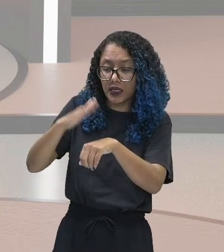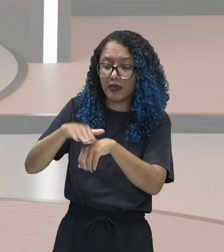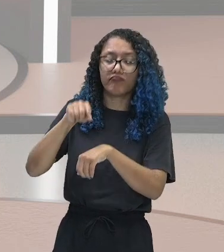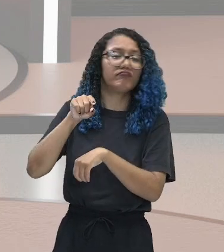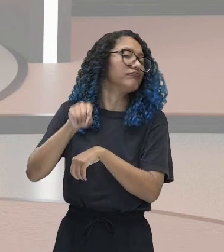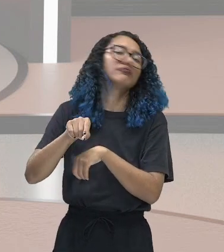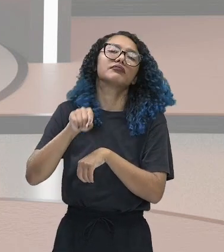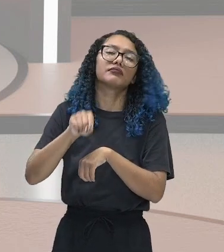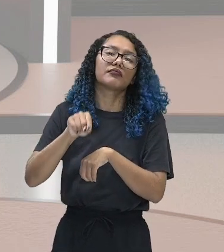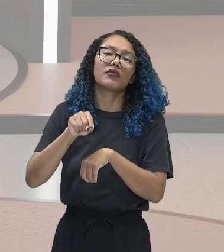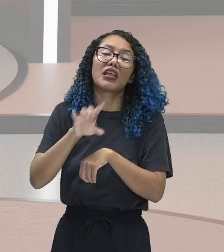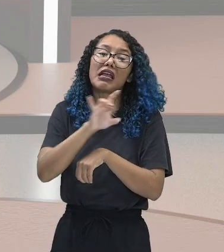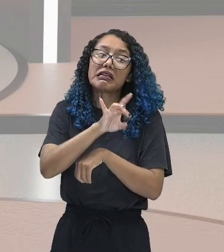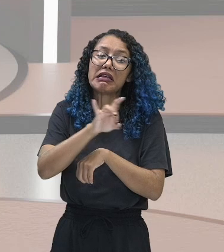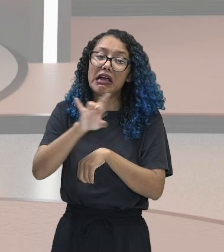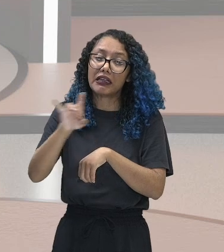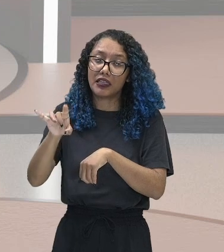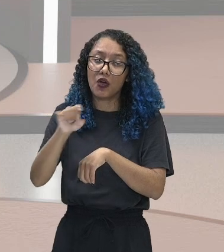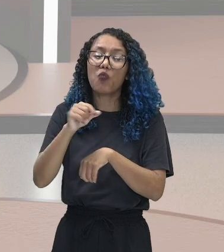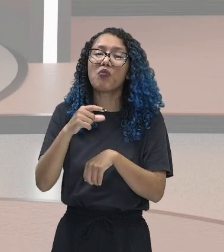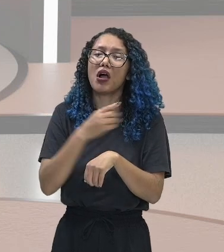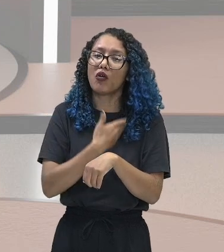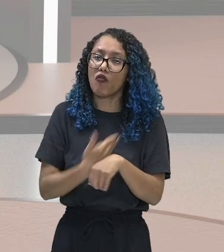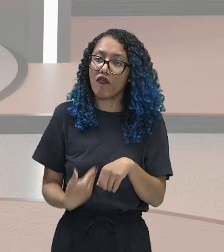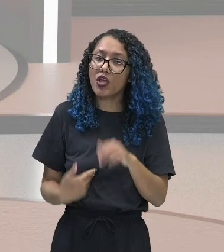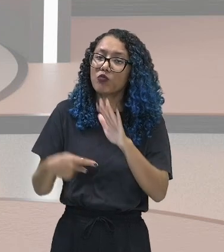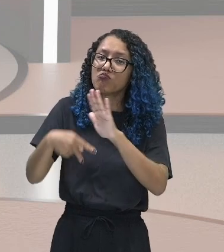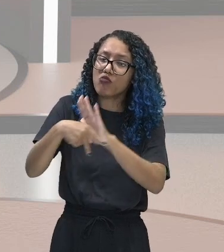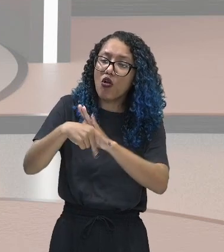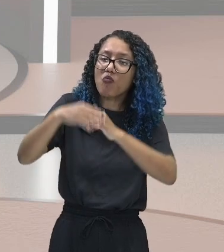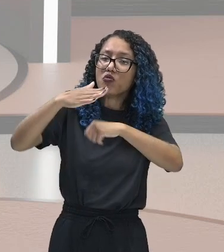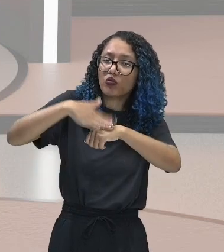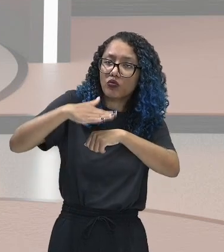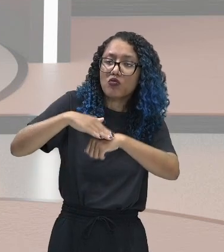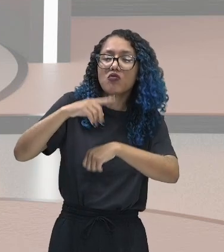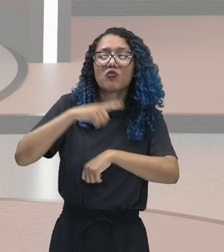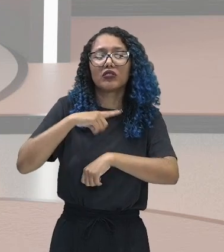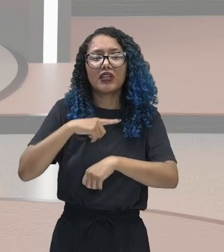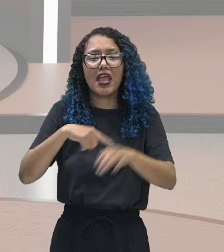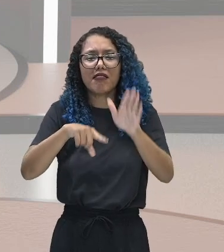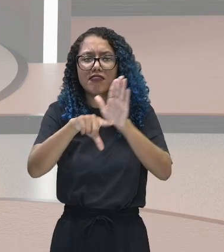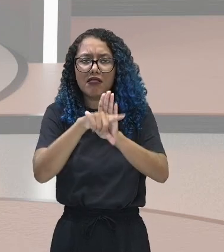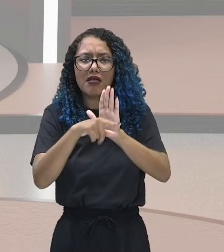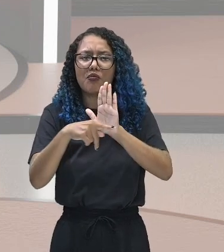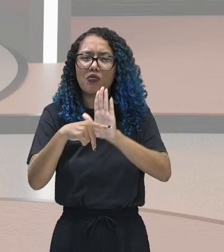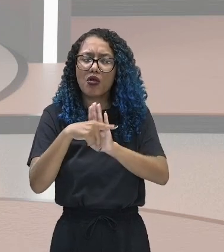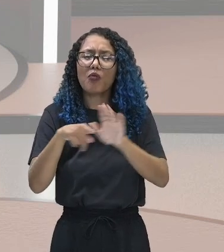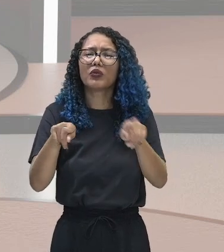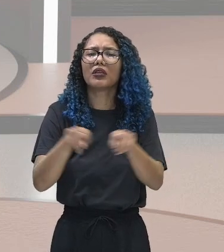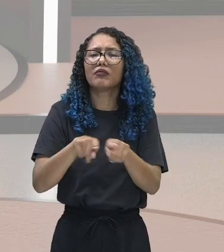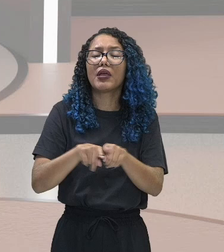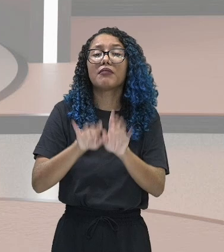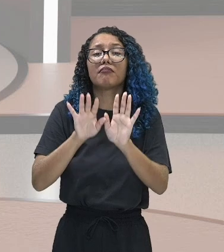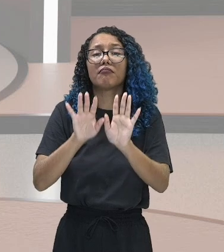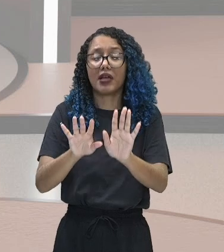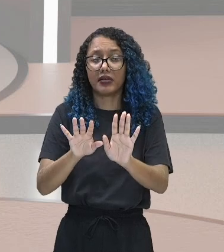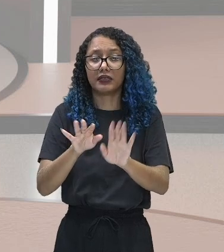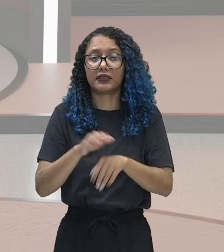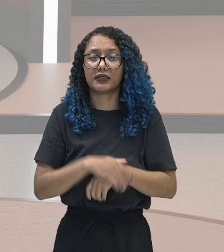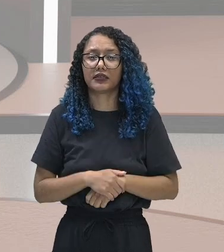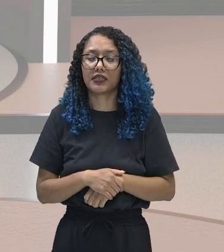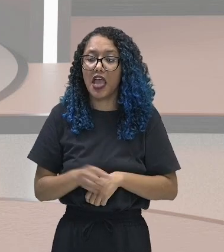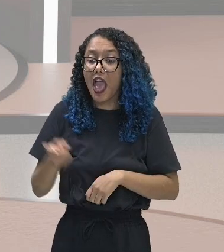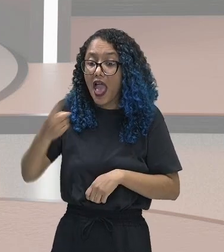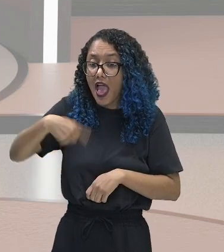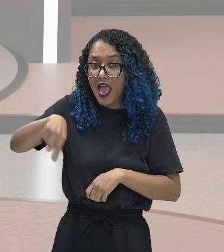terem cada uma o seu próprio governo, as suas próprias leis, mas elas, teoricamente, elas conversam